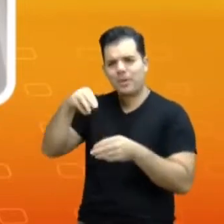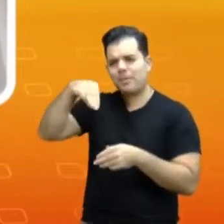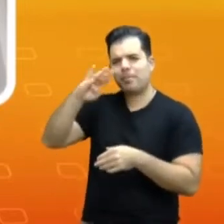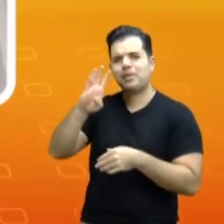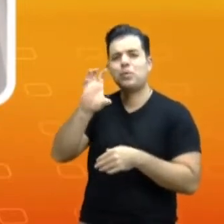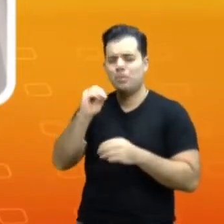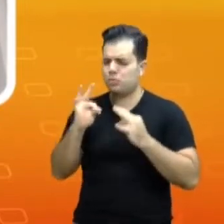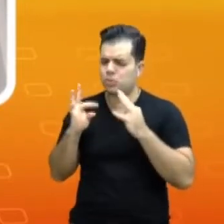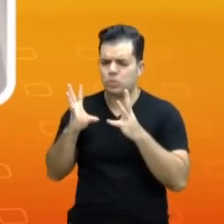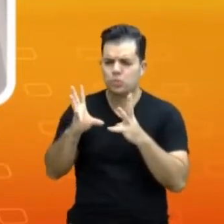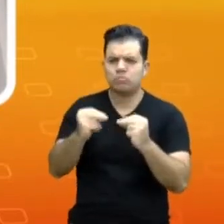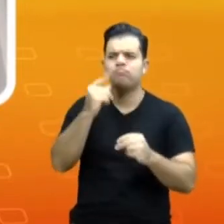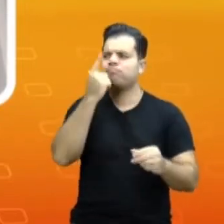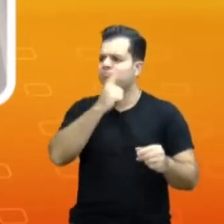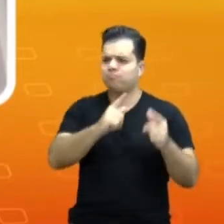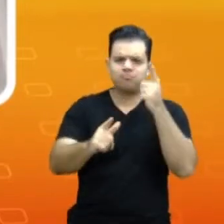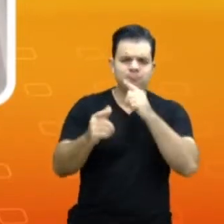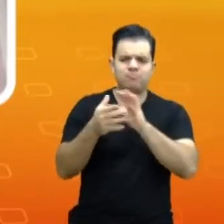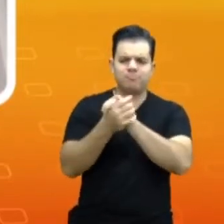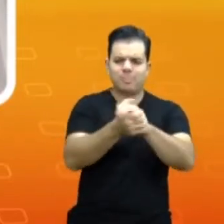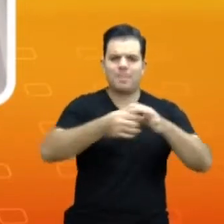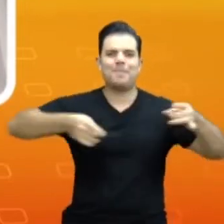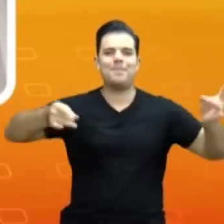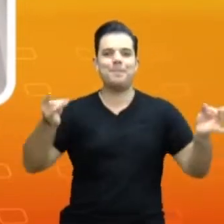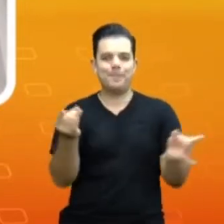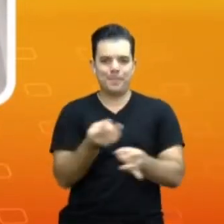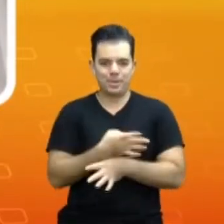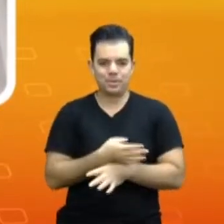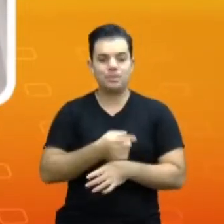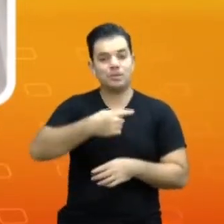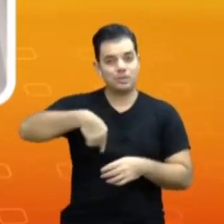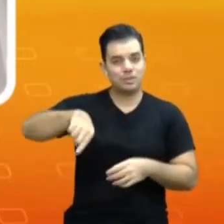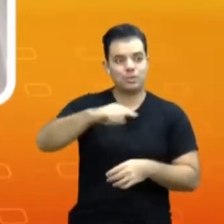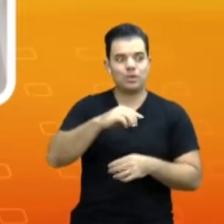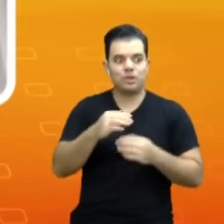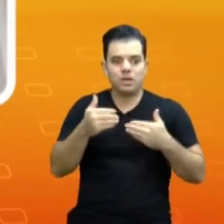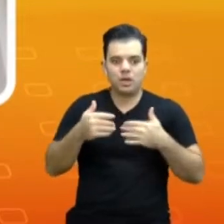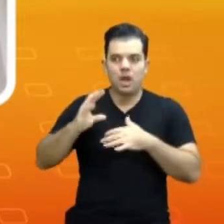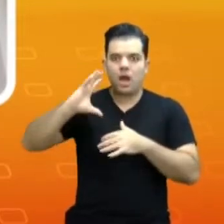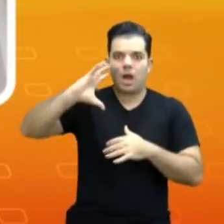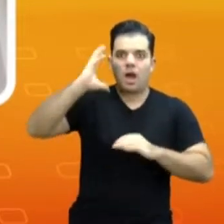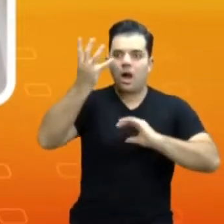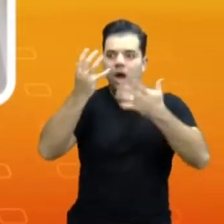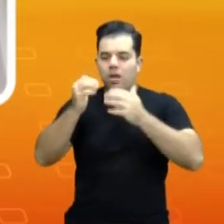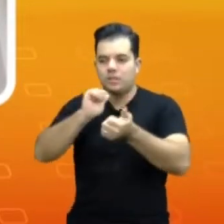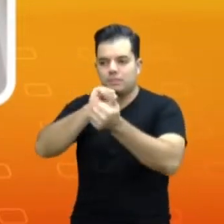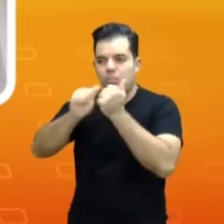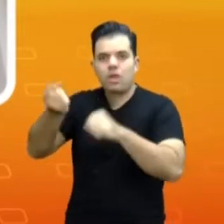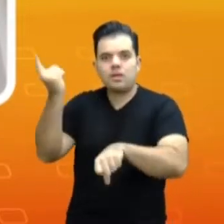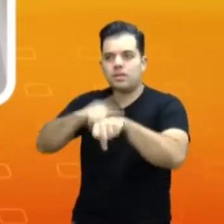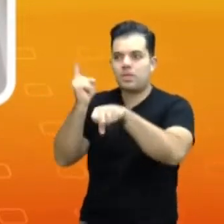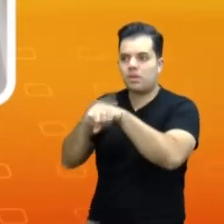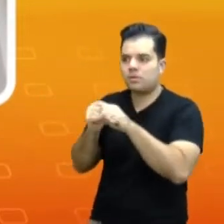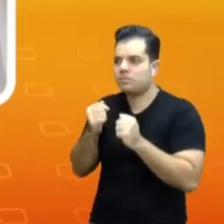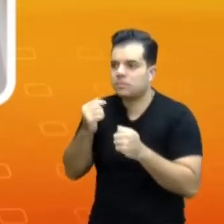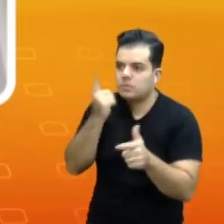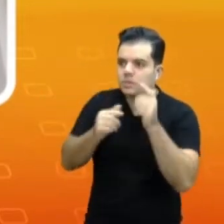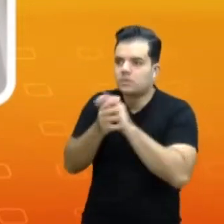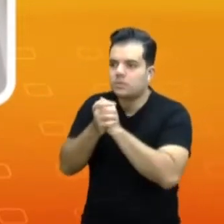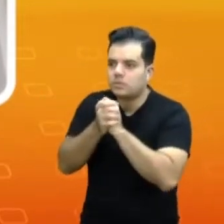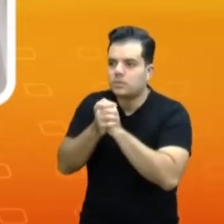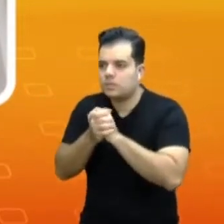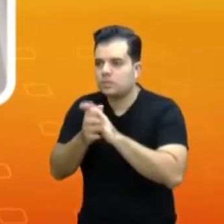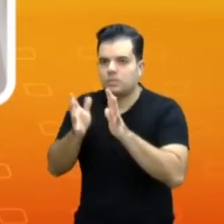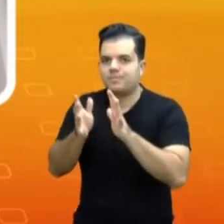e consagrou esse evento e fez o fechamento final. A gente, durante o evento, não comemora muito pela tensão desse evento, mas depois do evento eu